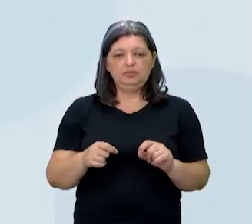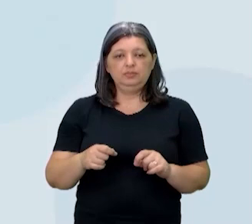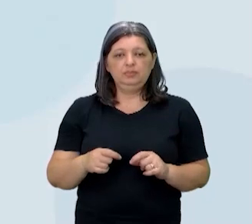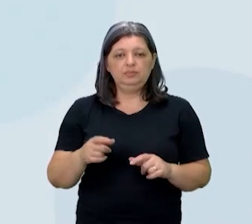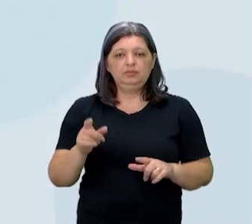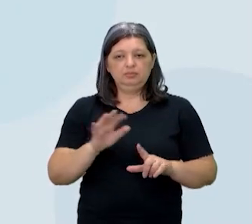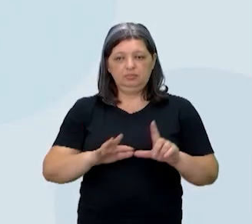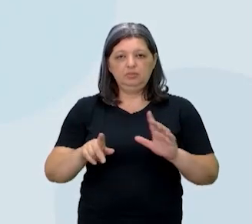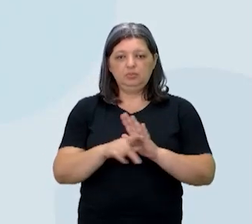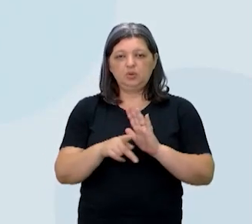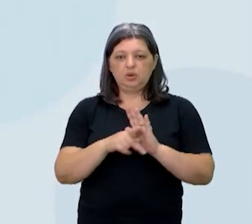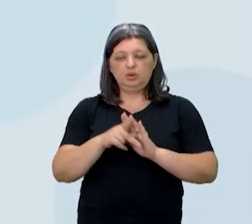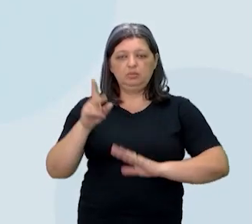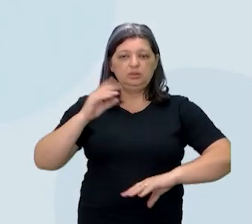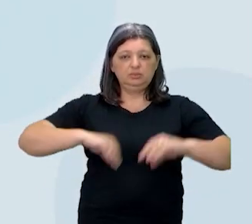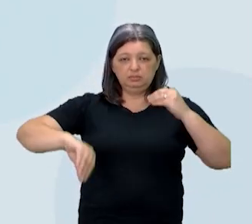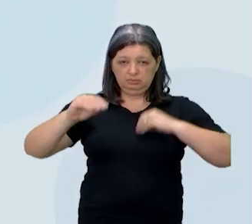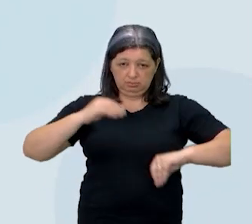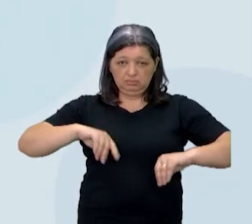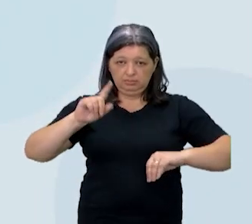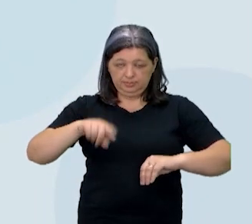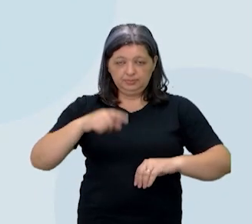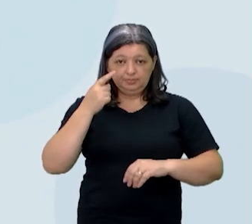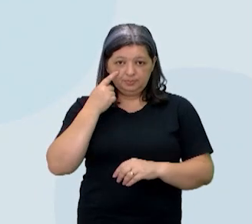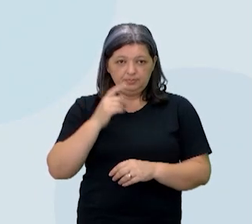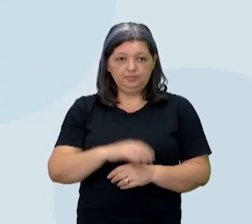agrava sinais depressivos nos jovens. Vamos lá?